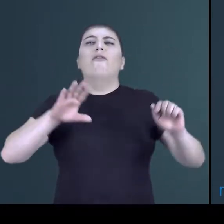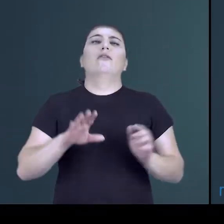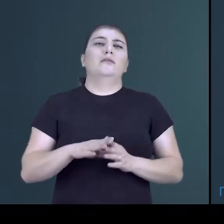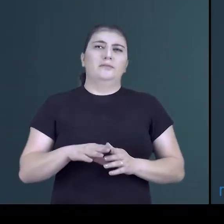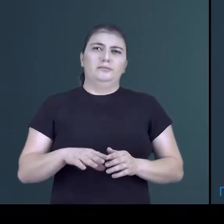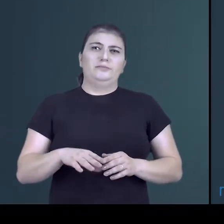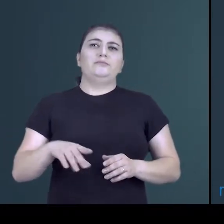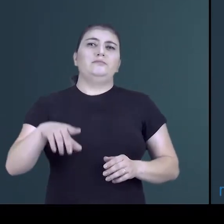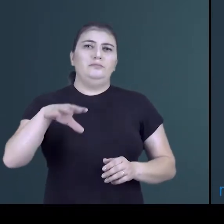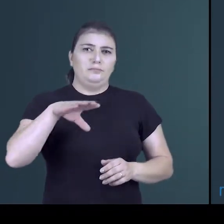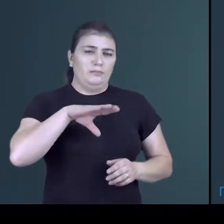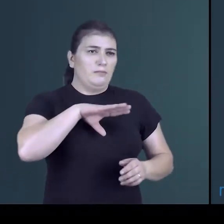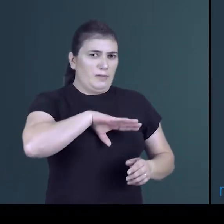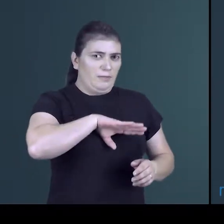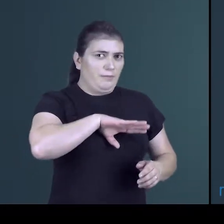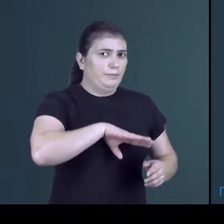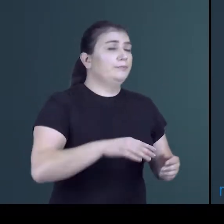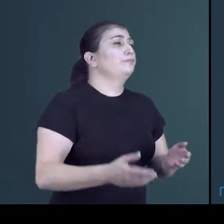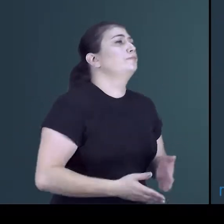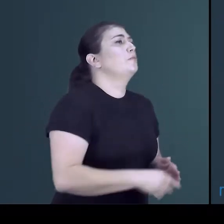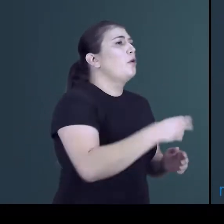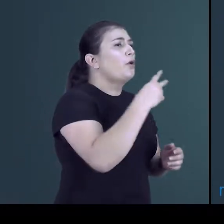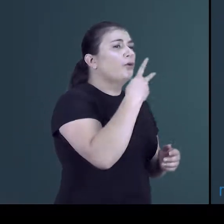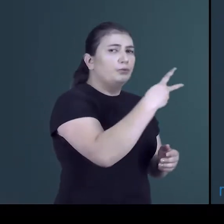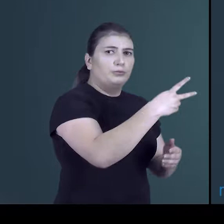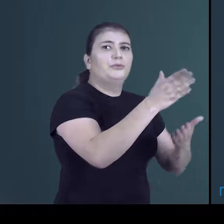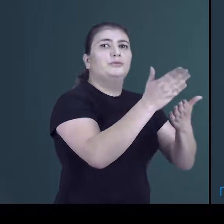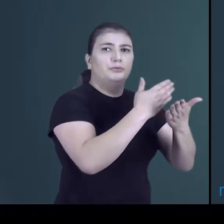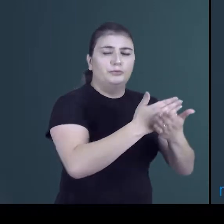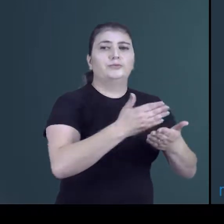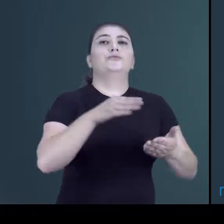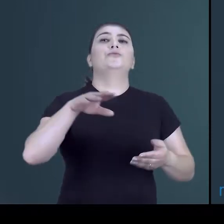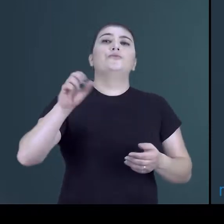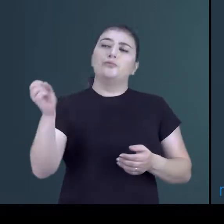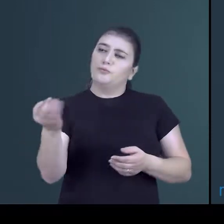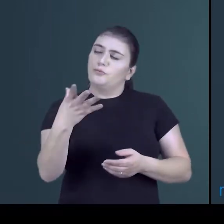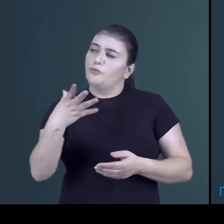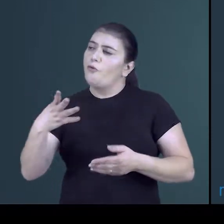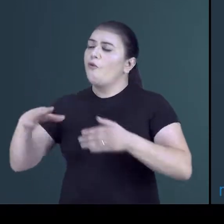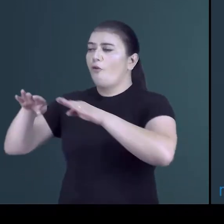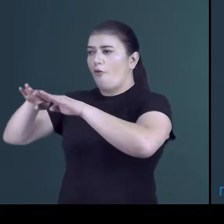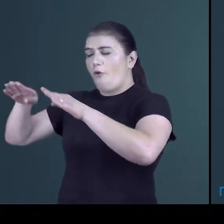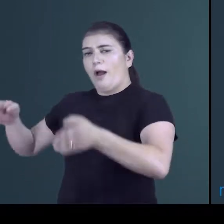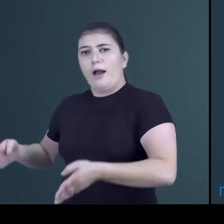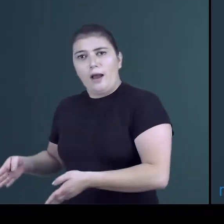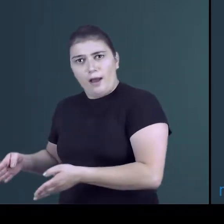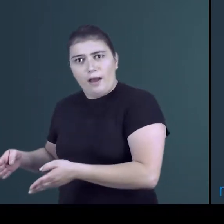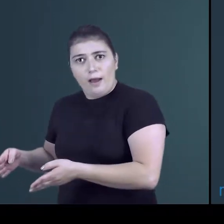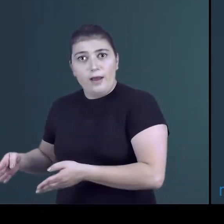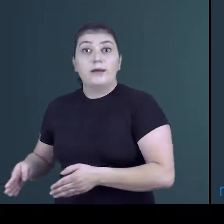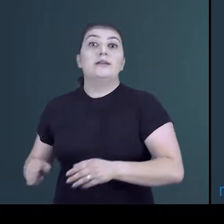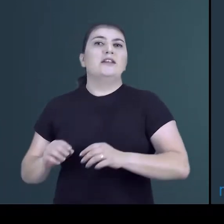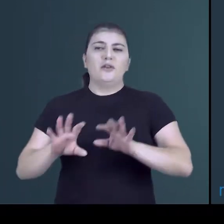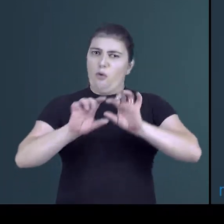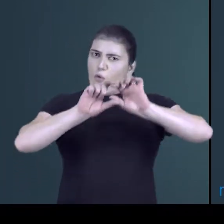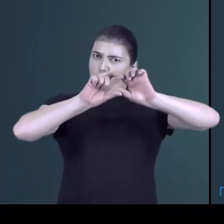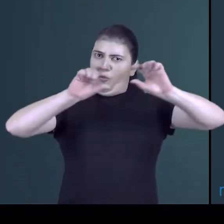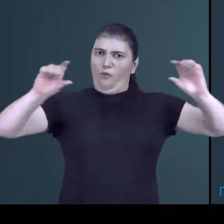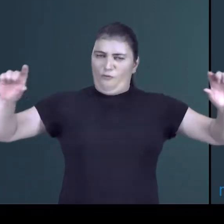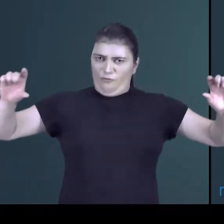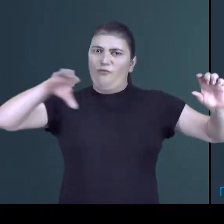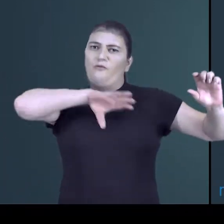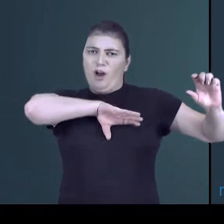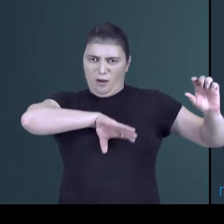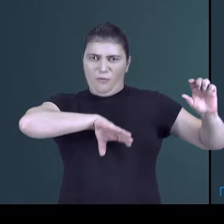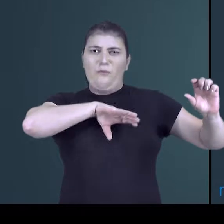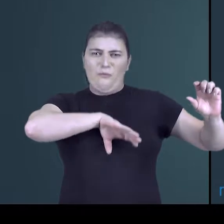os nossos 2 cadernos novos estão na mesa. Temos um contexto, uma oração como um todo, podendo